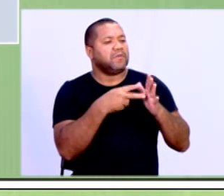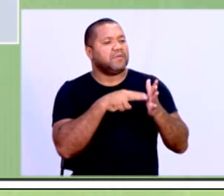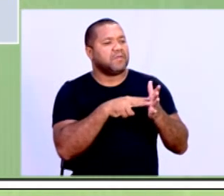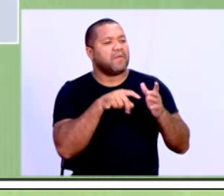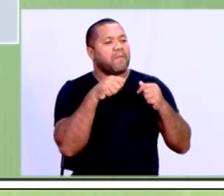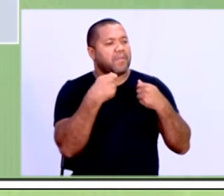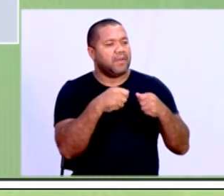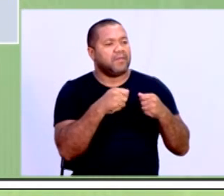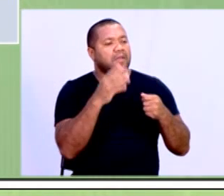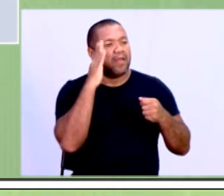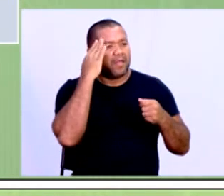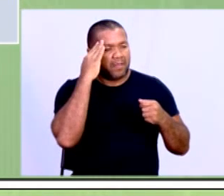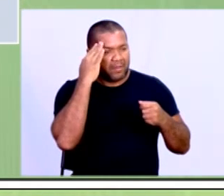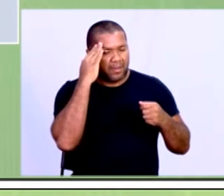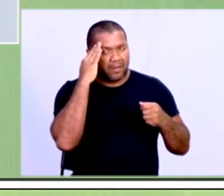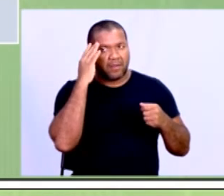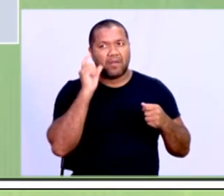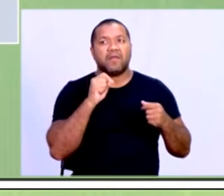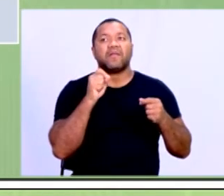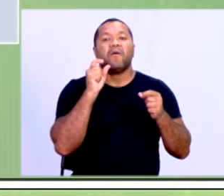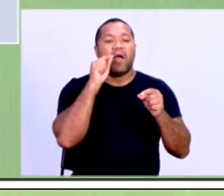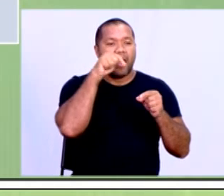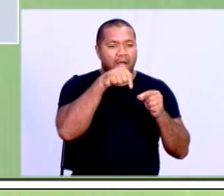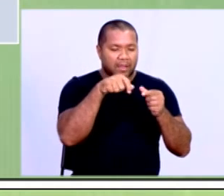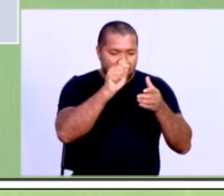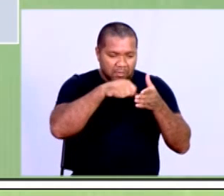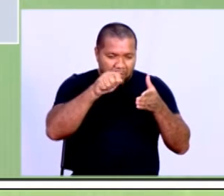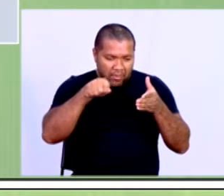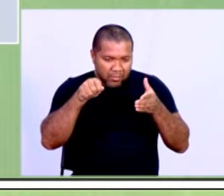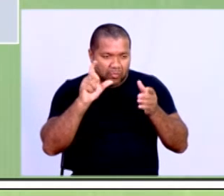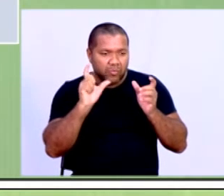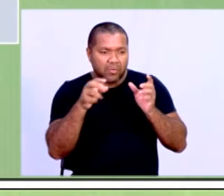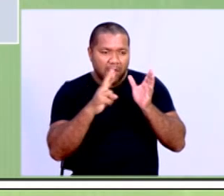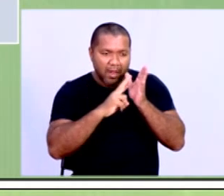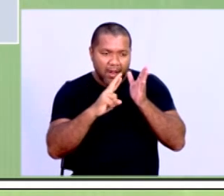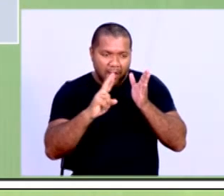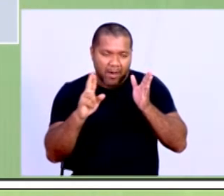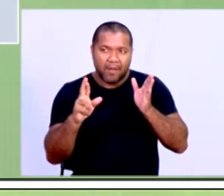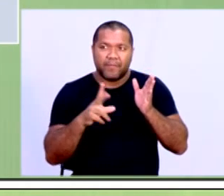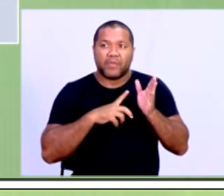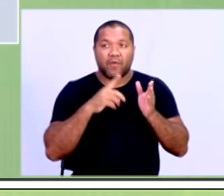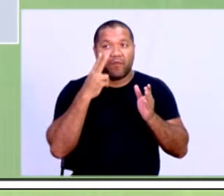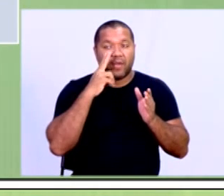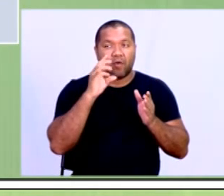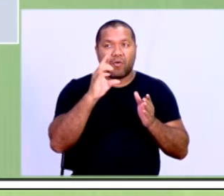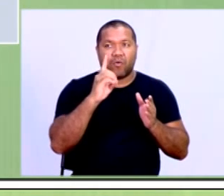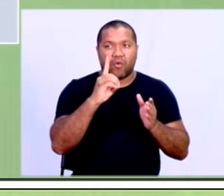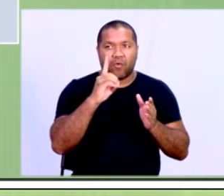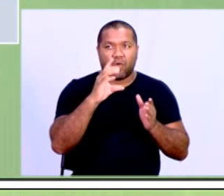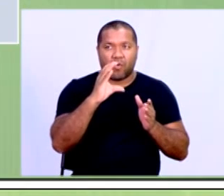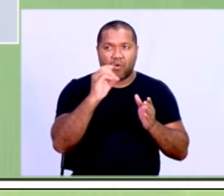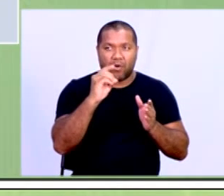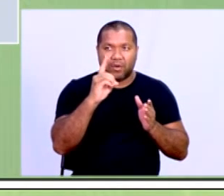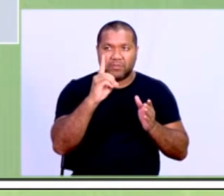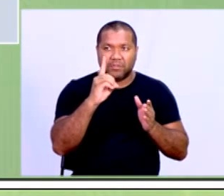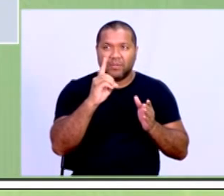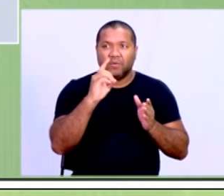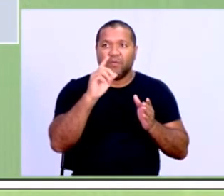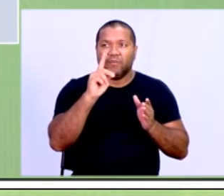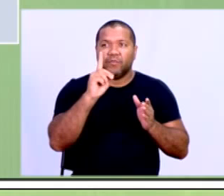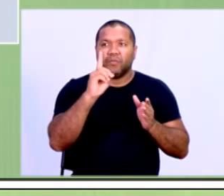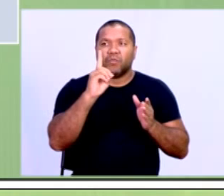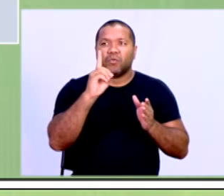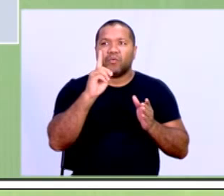os campos, o que ele vai inserir em cada campo daquele. Então, eu tenho aqui código duplicata, está o campo lá no meu